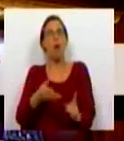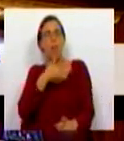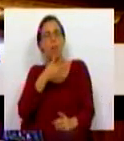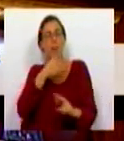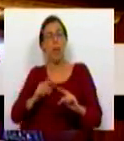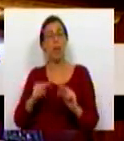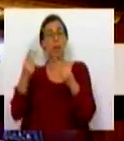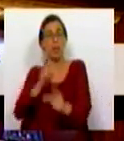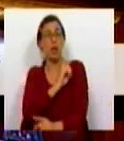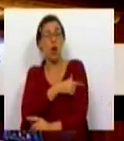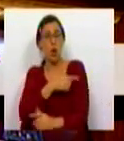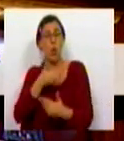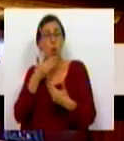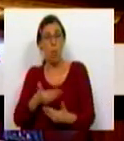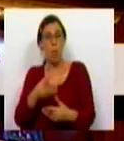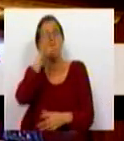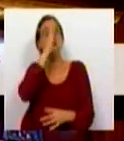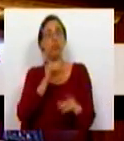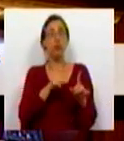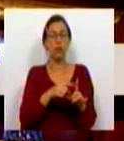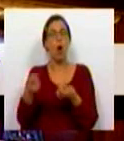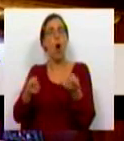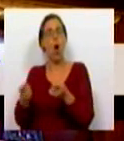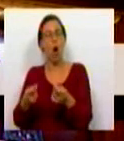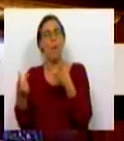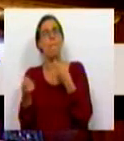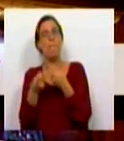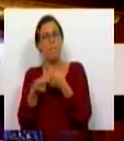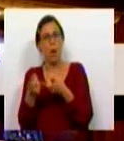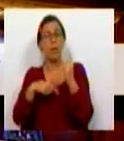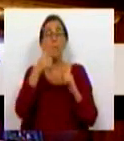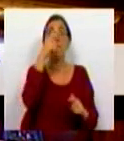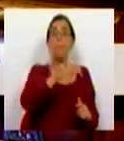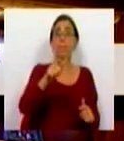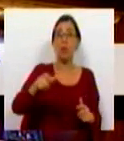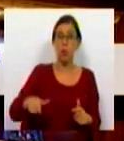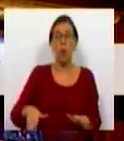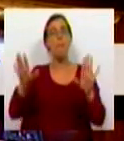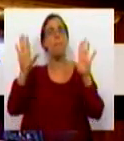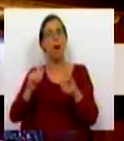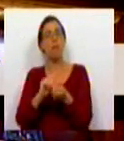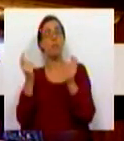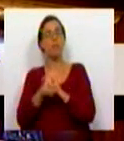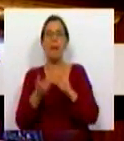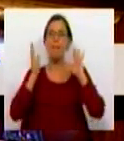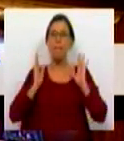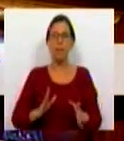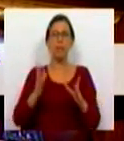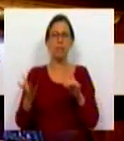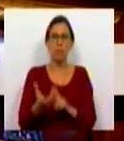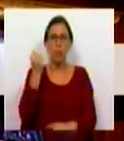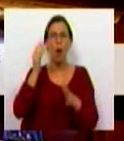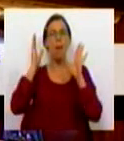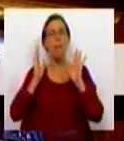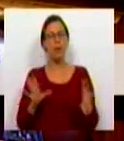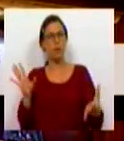desejada transferência de competências do Estado para órgãos mais próximos das pessoas. No entanto, esta reforma precisa de ser concretizada,